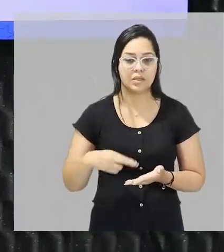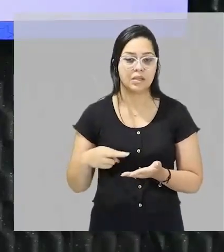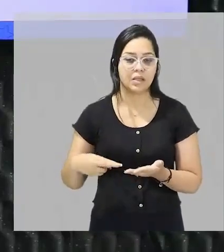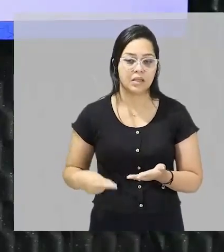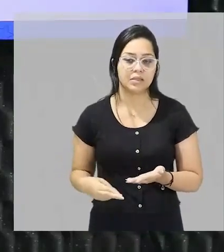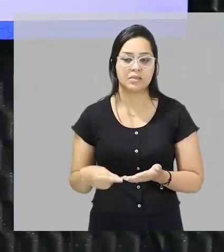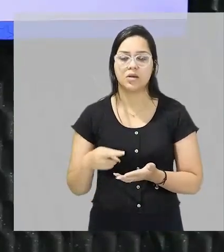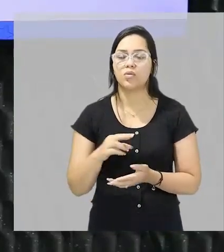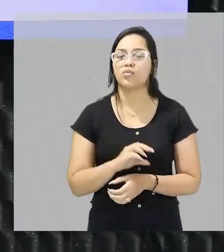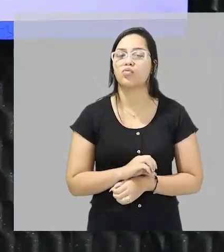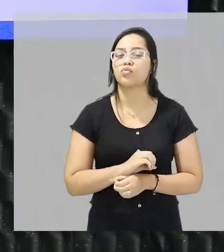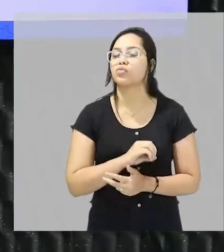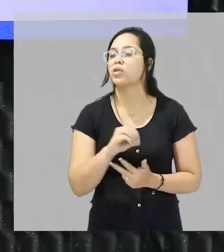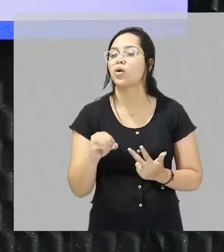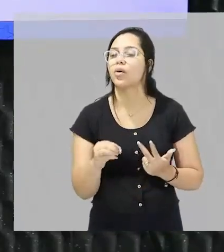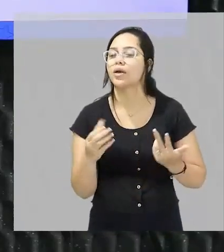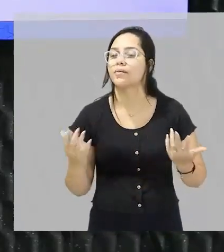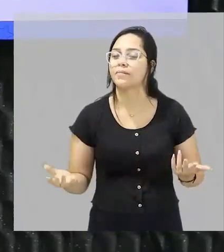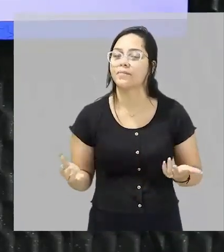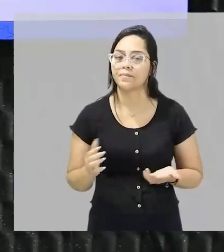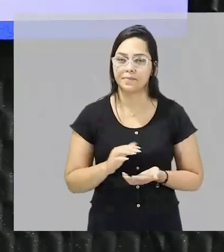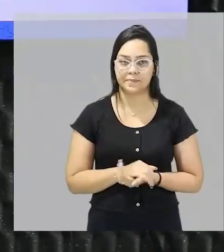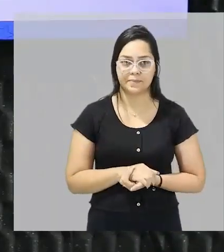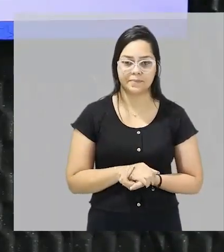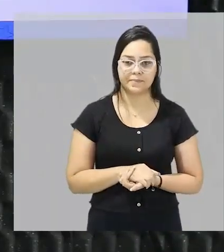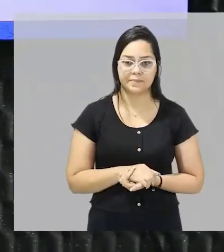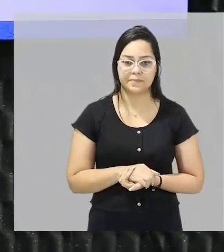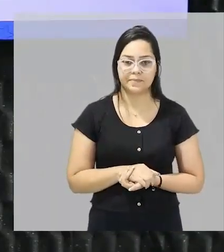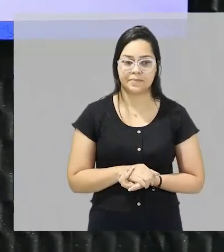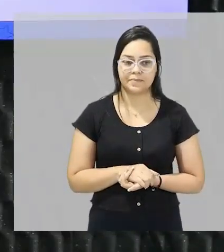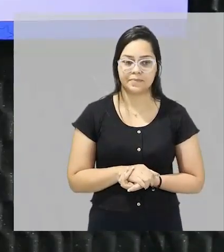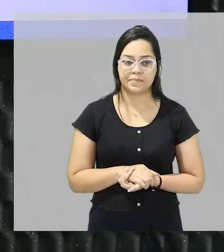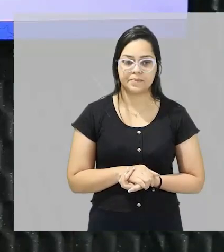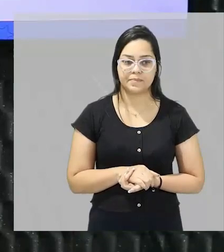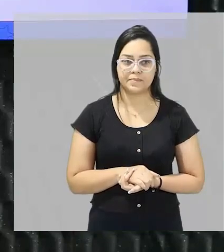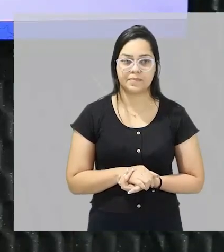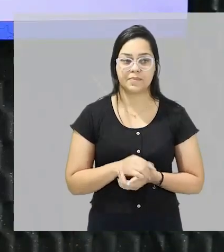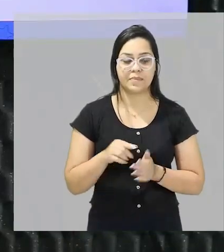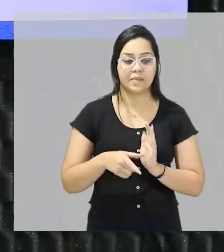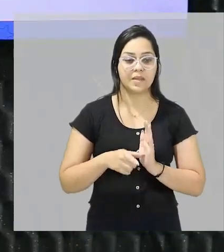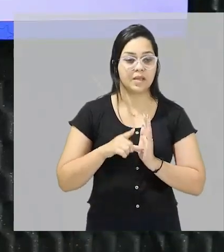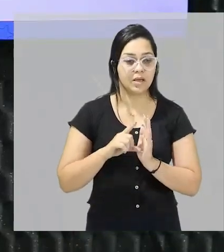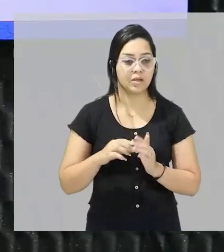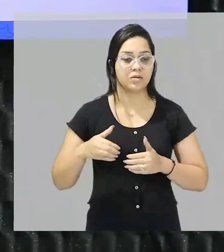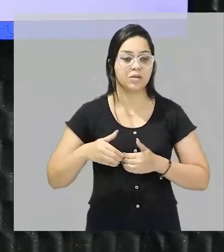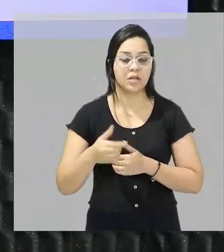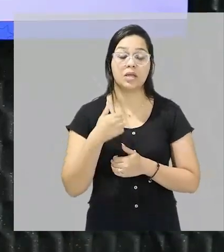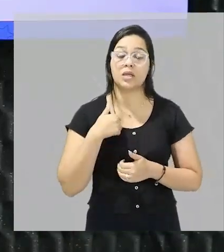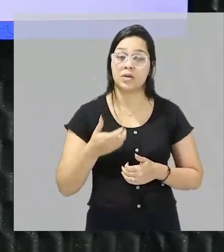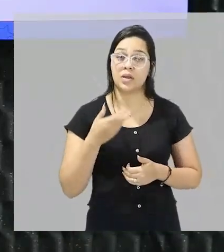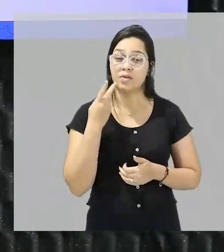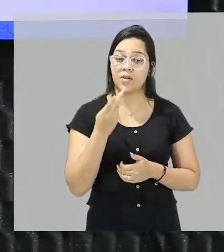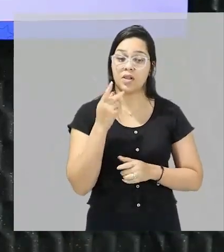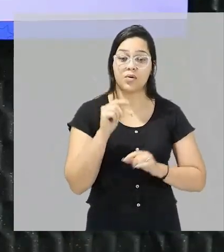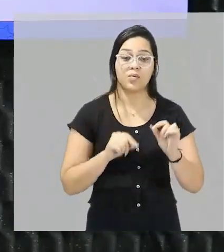redação para o Exame Nacional do Ensino Médio? Bem, antes da gente continuar, eu quero dizer que, na verdade, existem